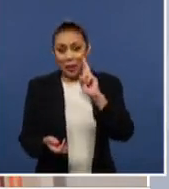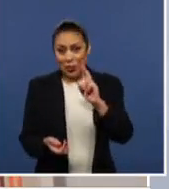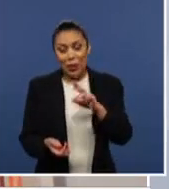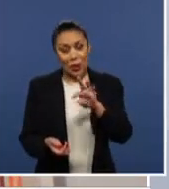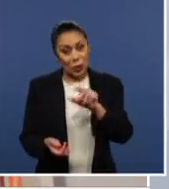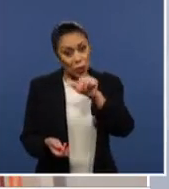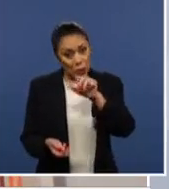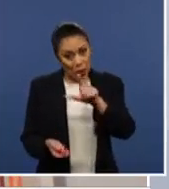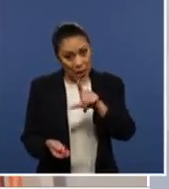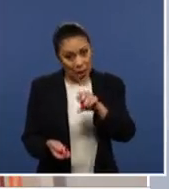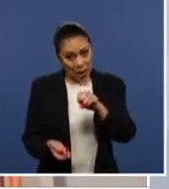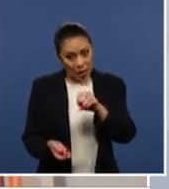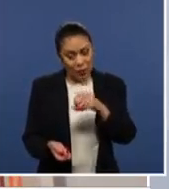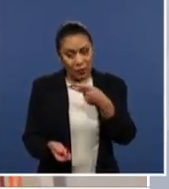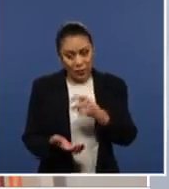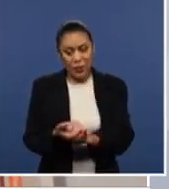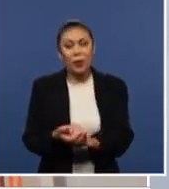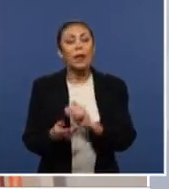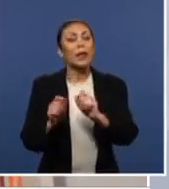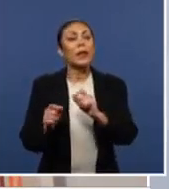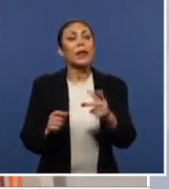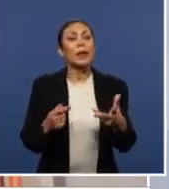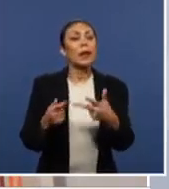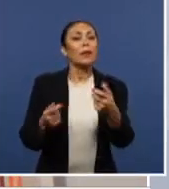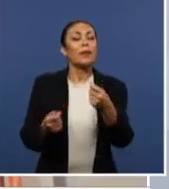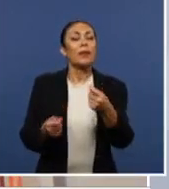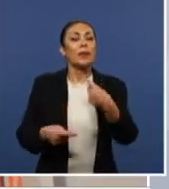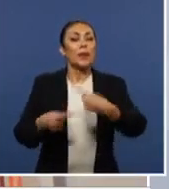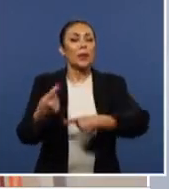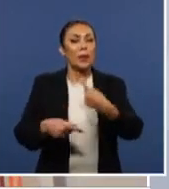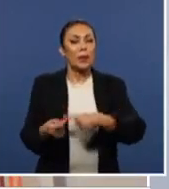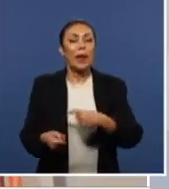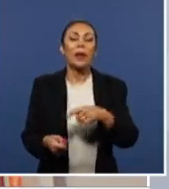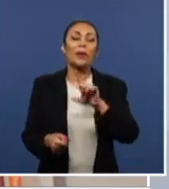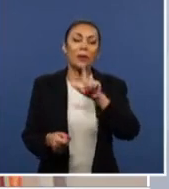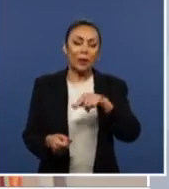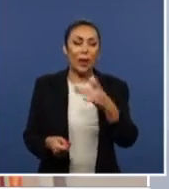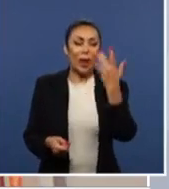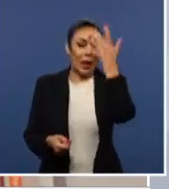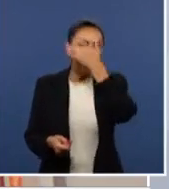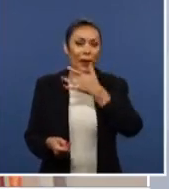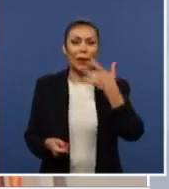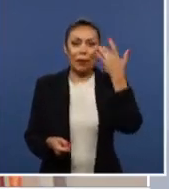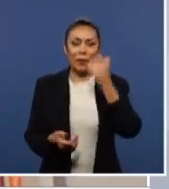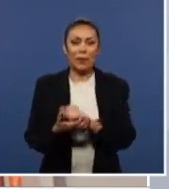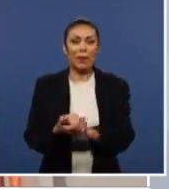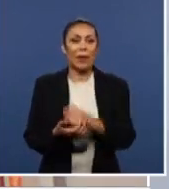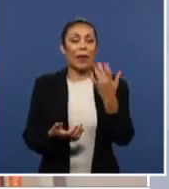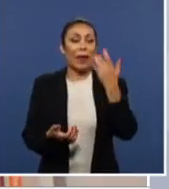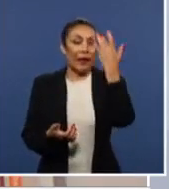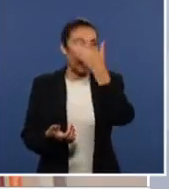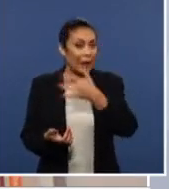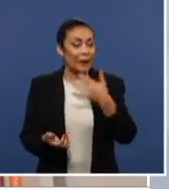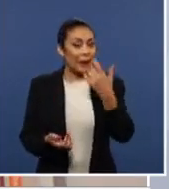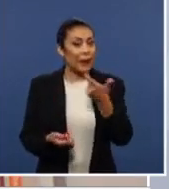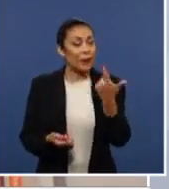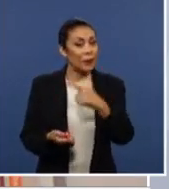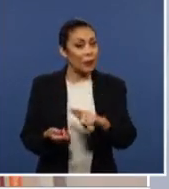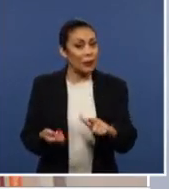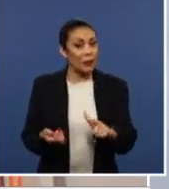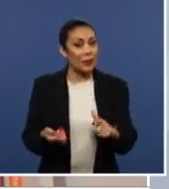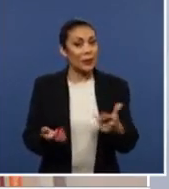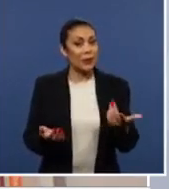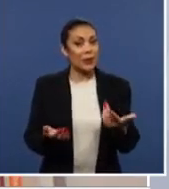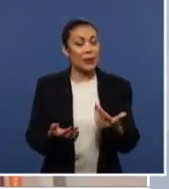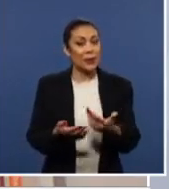Toledo é que quem ganhou o debate foi o Fernando Haddad, né, nesse sentido. O Haddad passou meio,